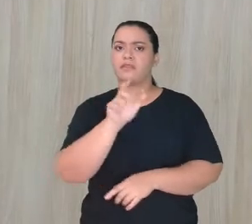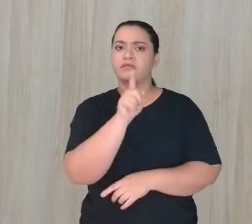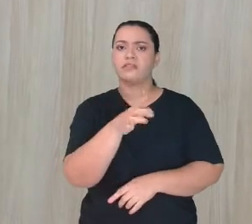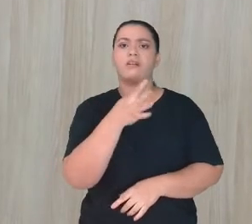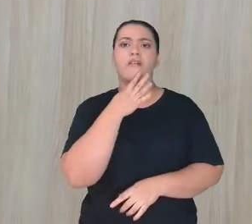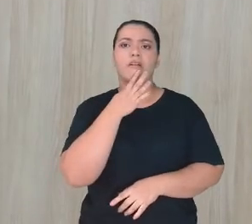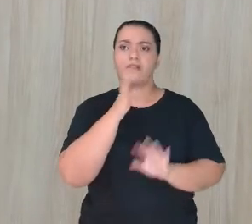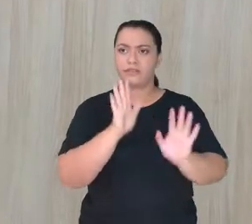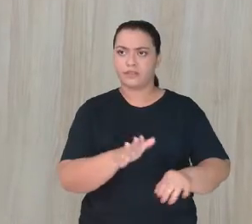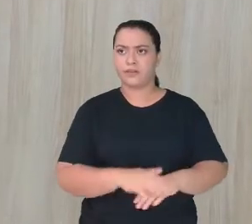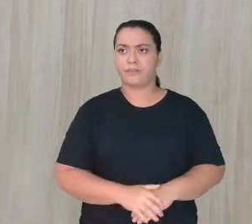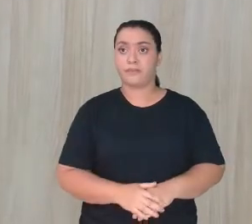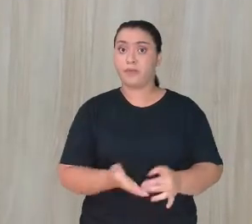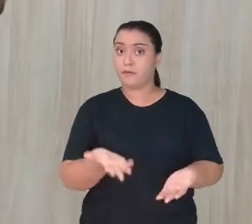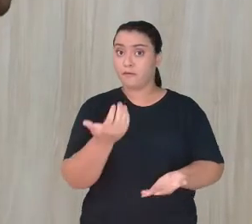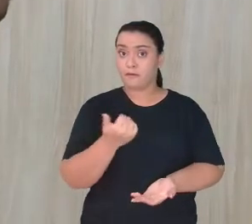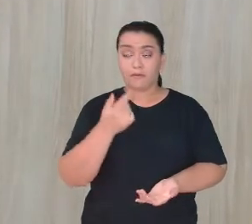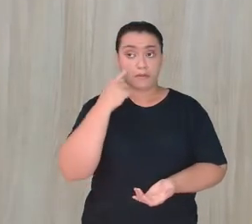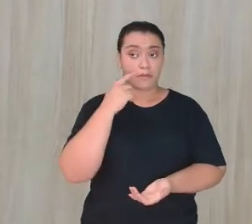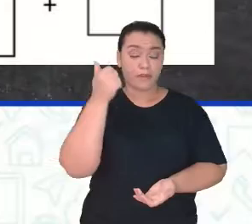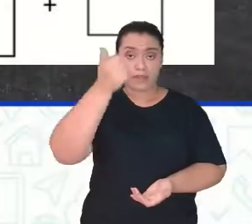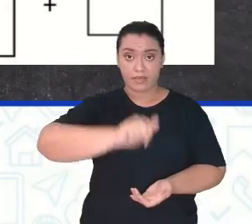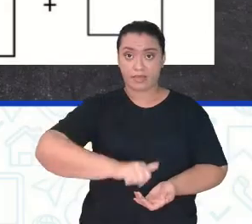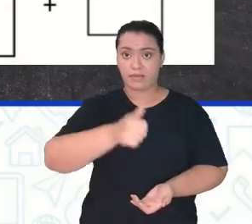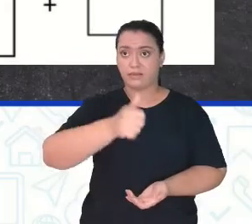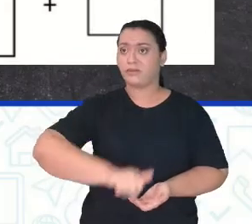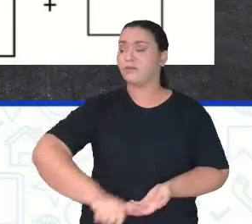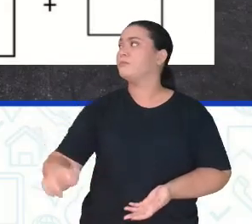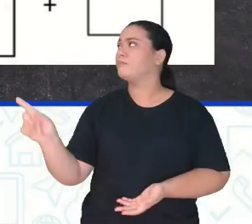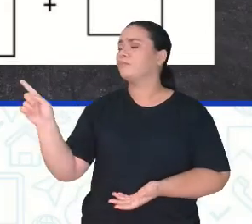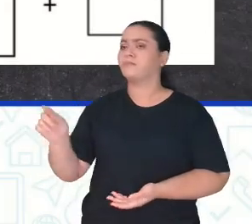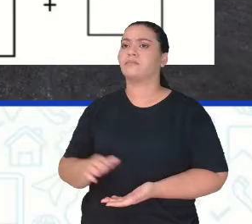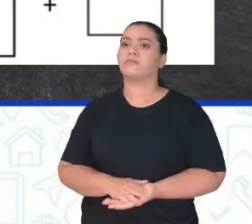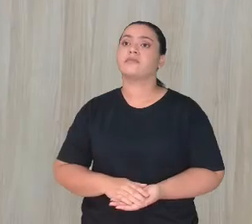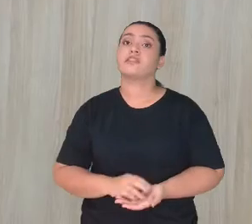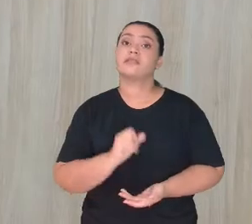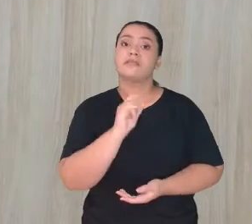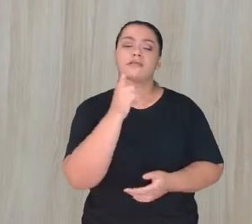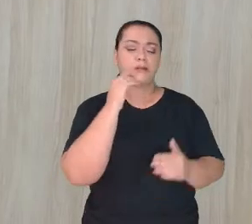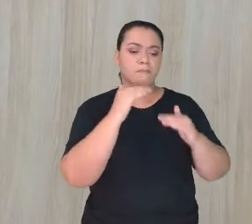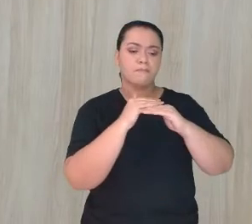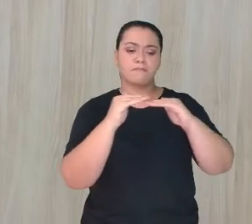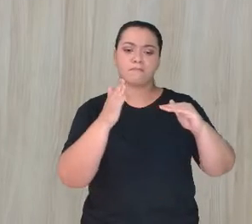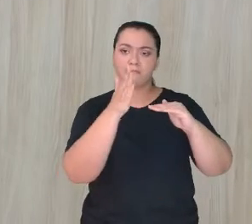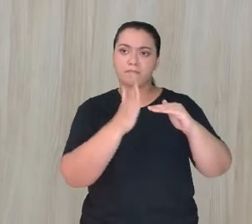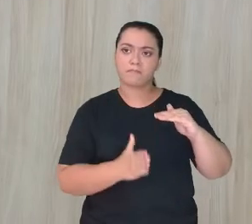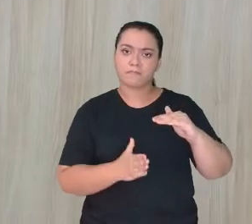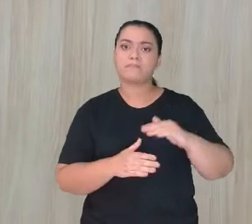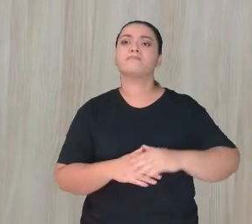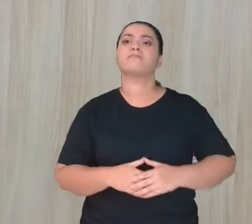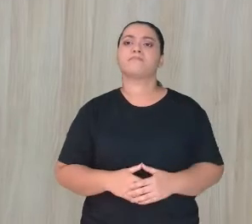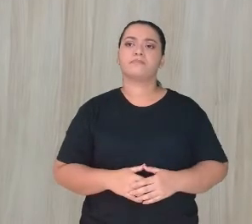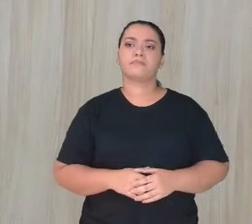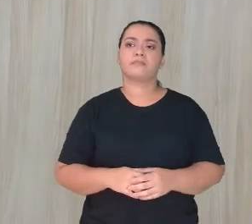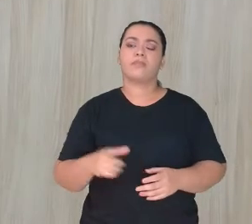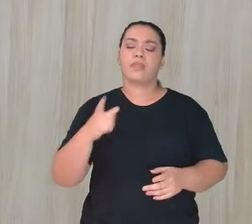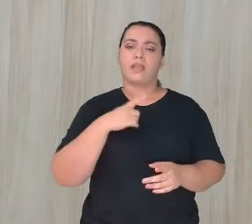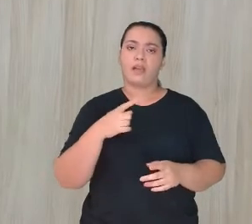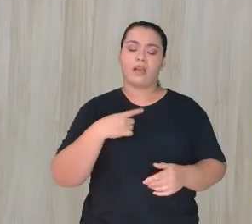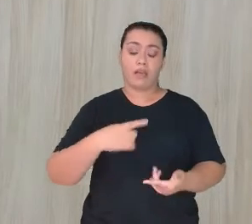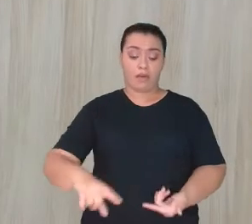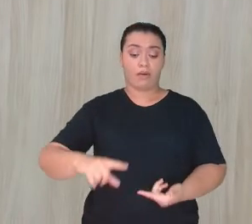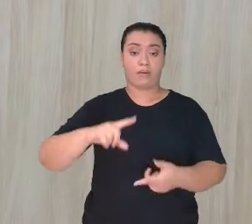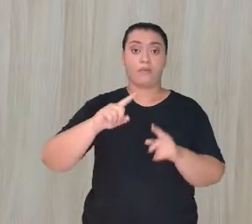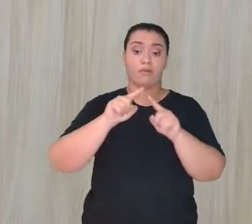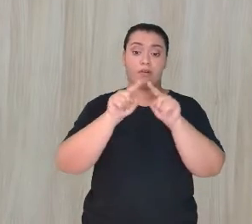assim, Ricardinho? Bora analisar. Ó, se você pontilhar aqui, ó, formei um triângulo aqui, ó, um